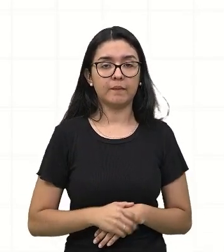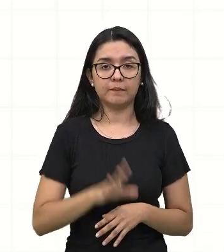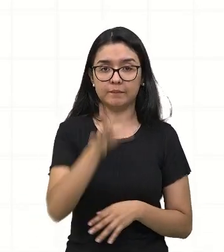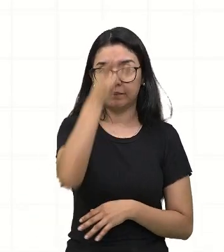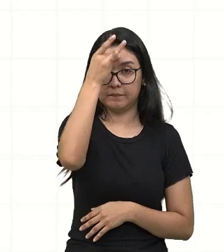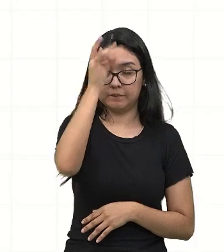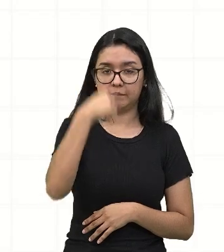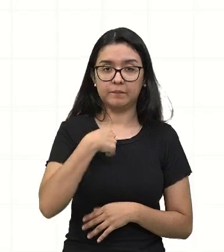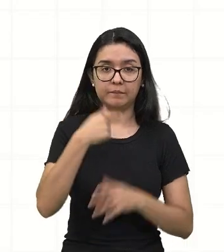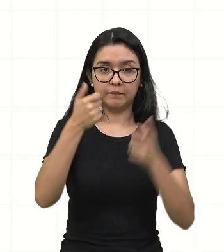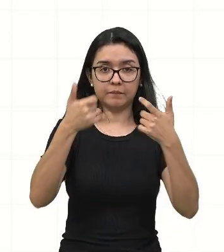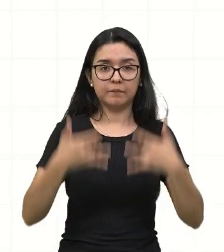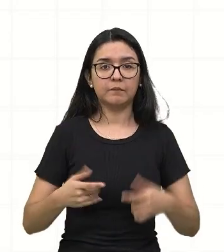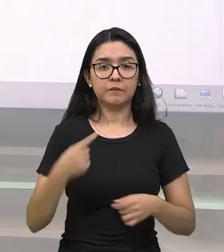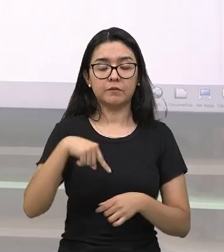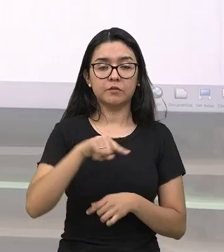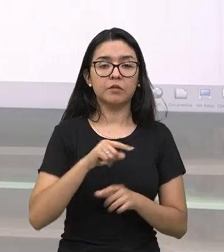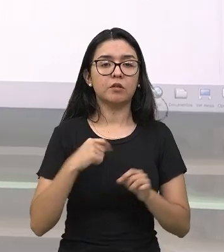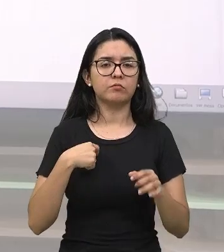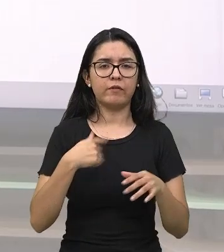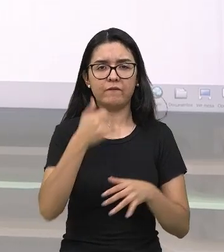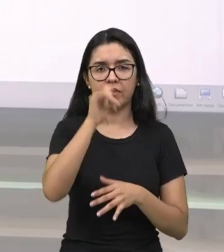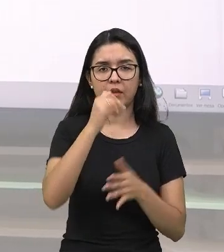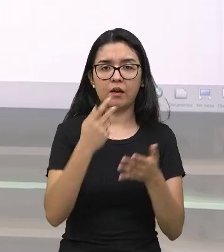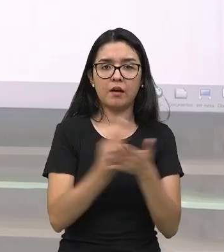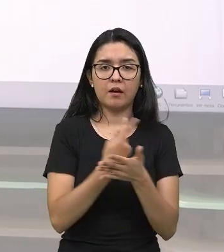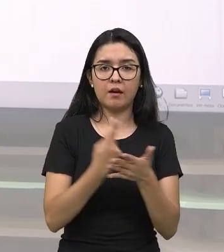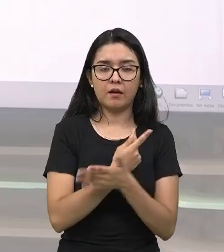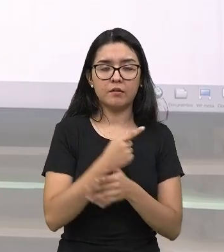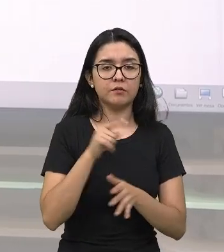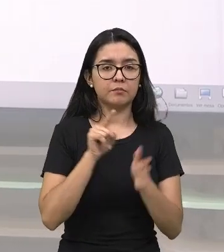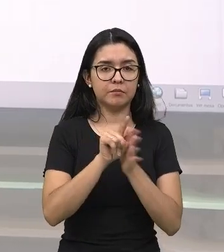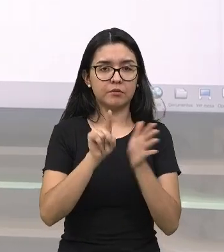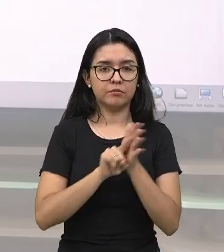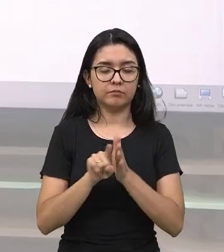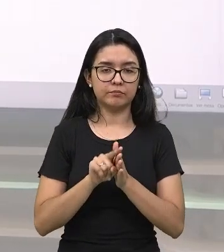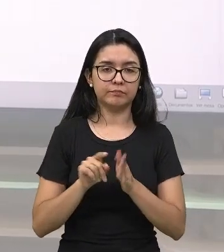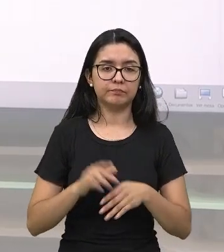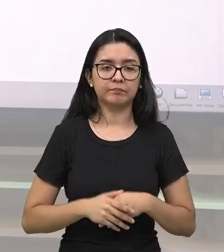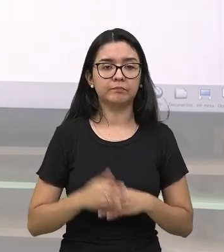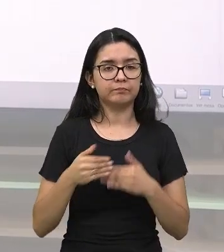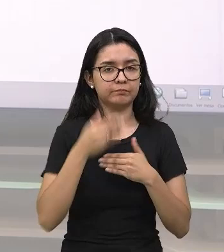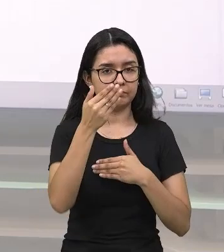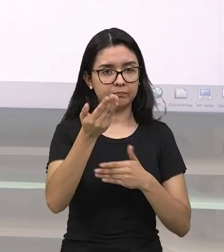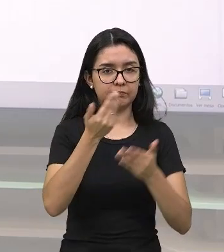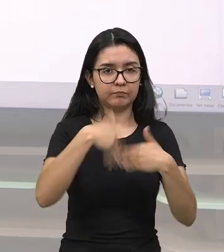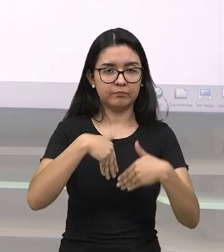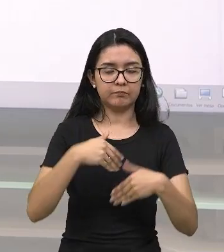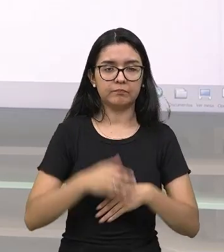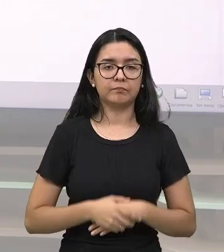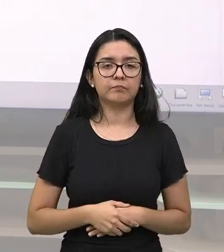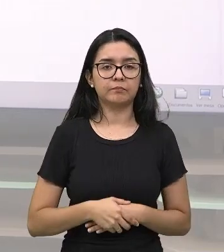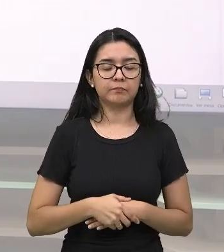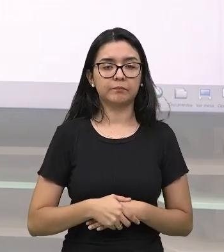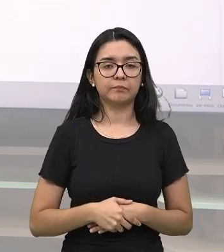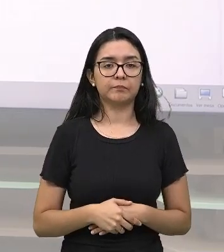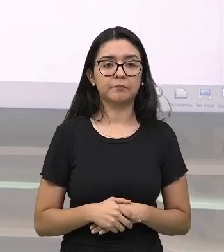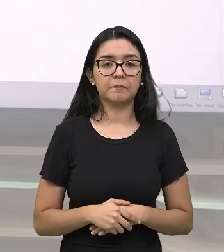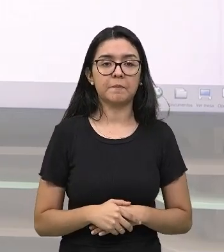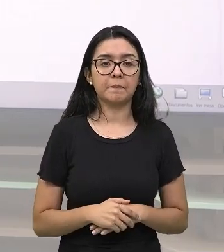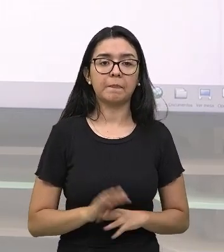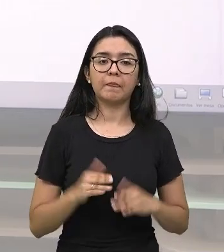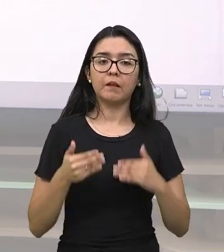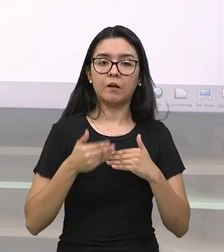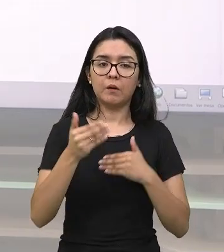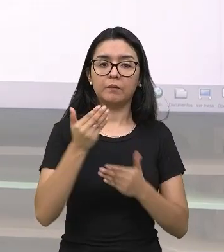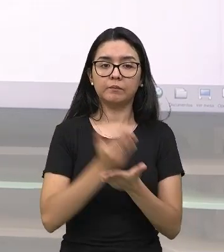professor falou aí, que é para você não errar as questões aí, que você ainda irá fazer aí ao longo da sua avaliação, ao longo da sua vida acadêmica, tá bom? Bom, vamos continuar